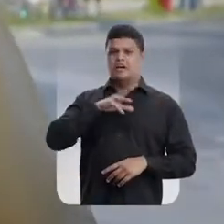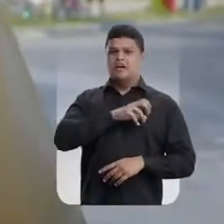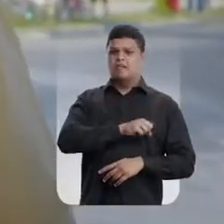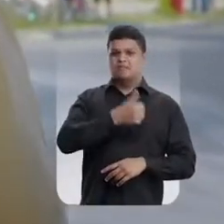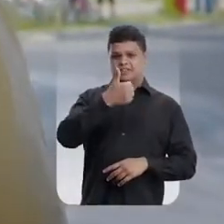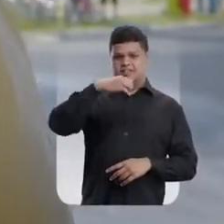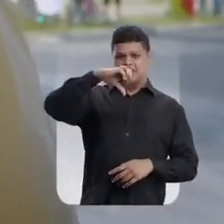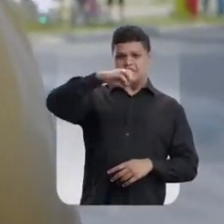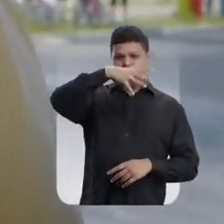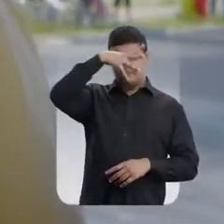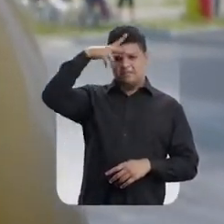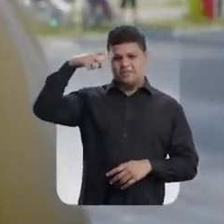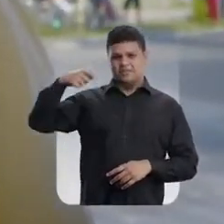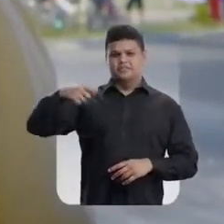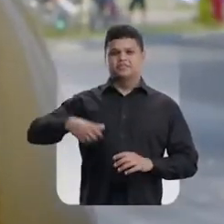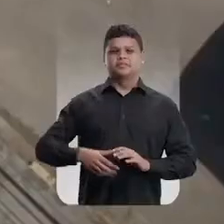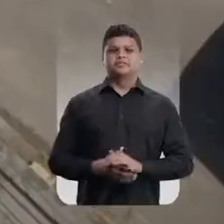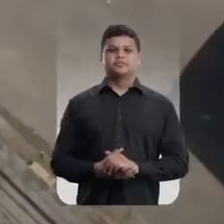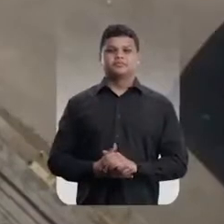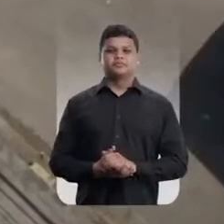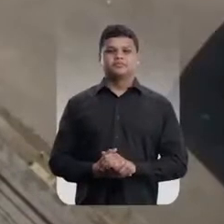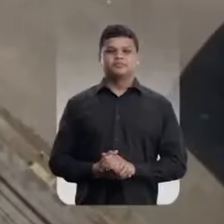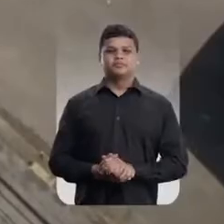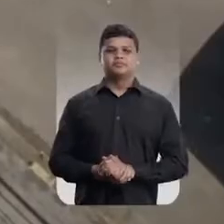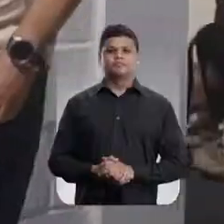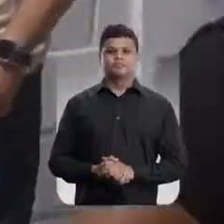ama 19 Manaus.